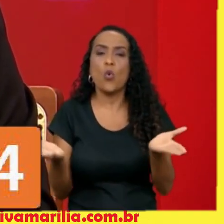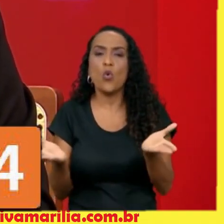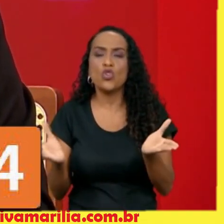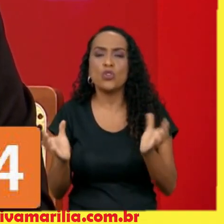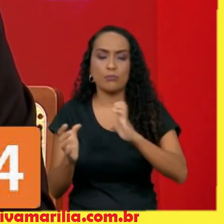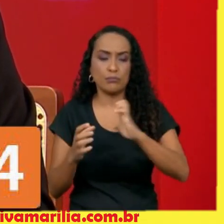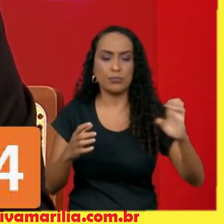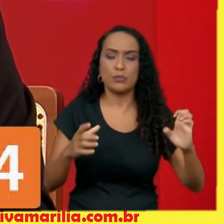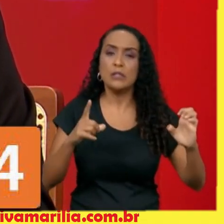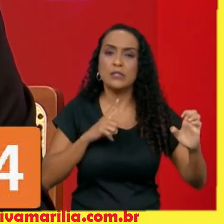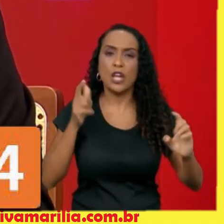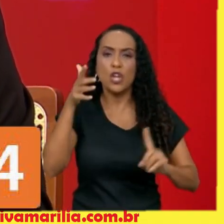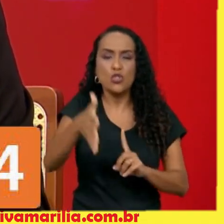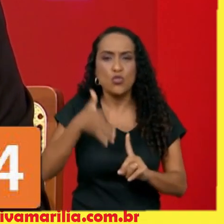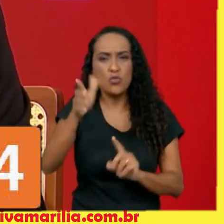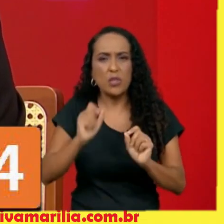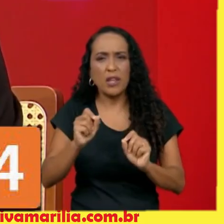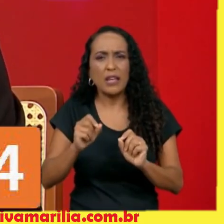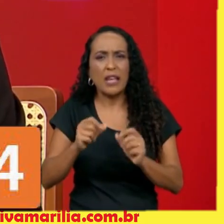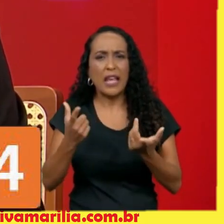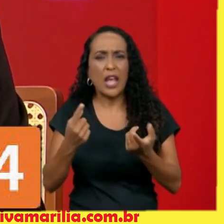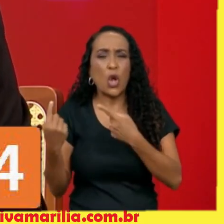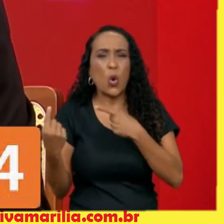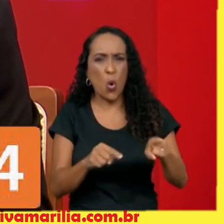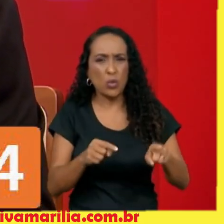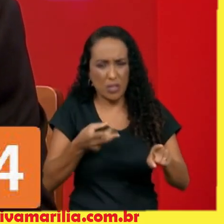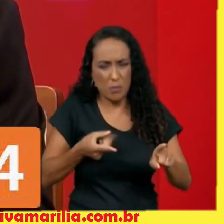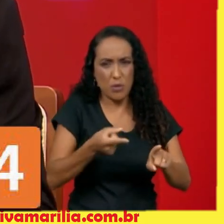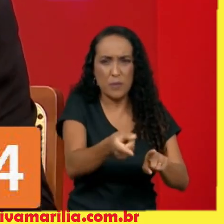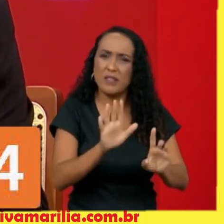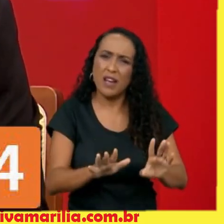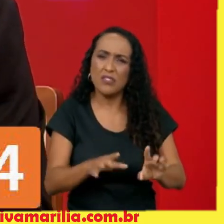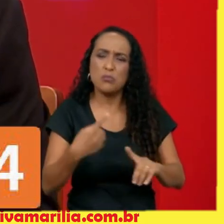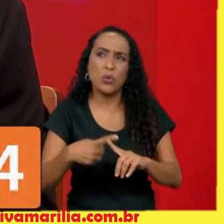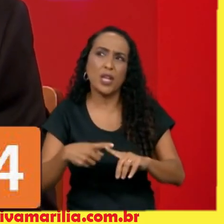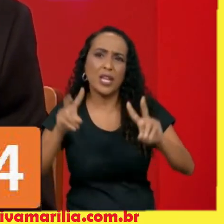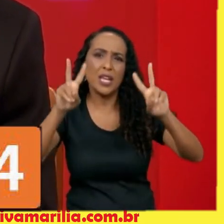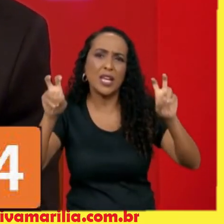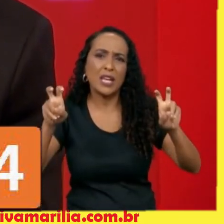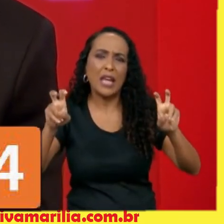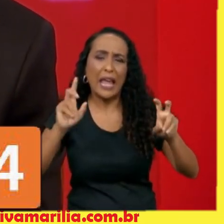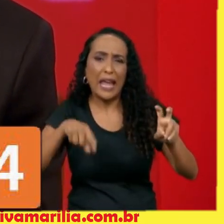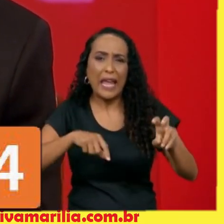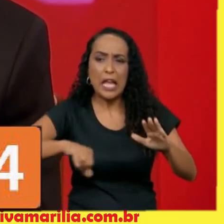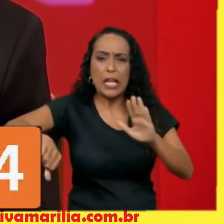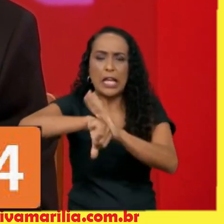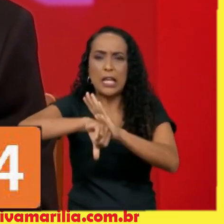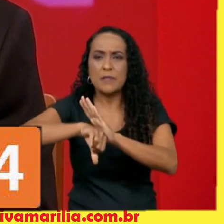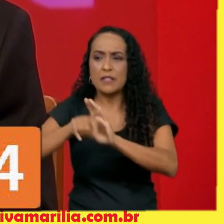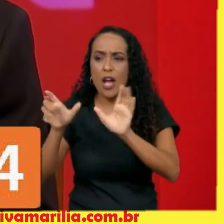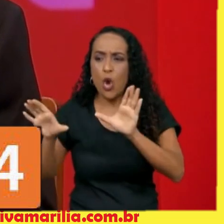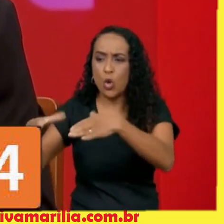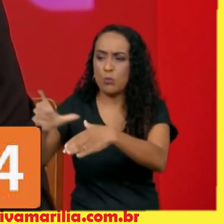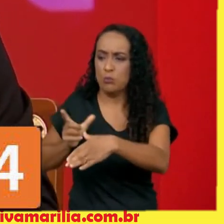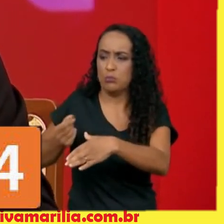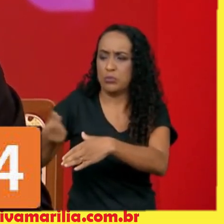parece que tem um discurso que é um pouco anti-prosperidade, porque entre aspas, né, criminalizar os bilionários. Então,